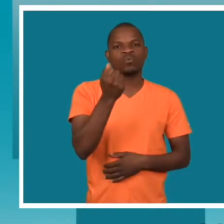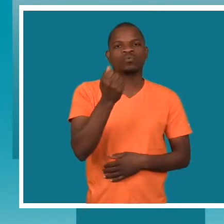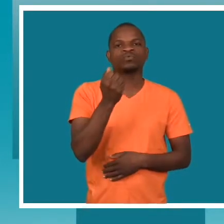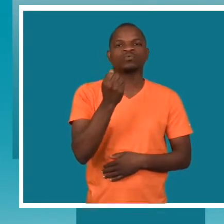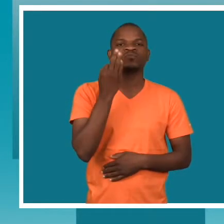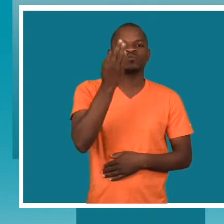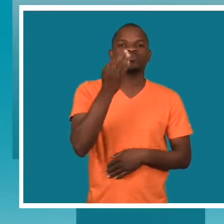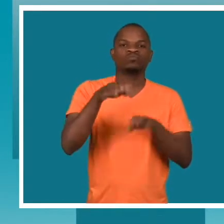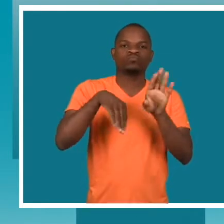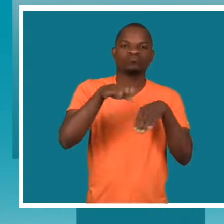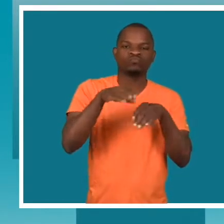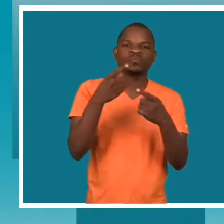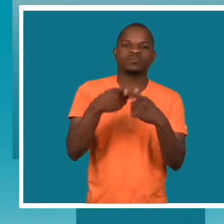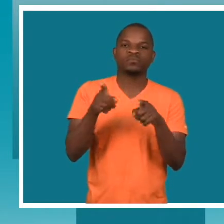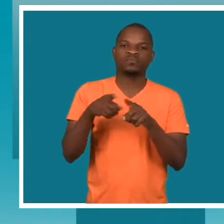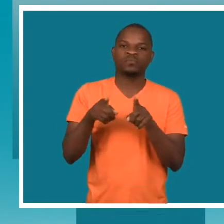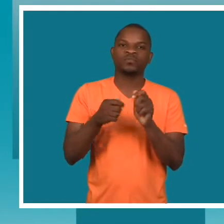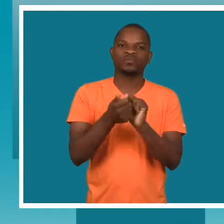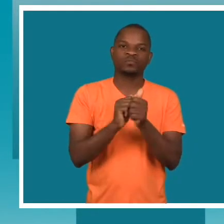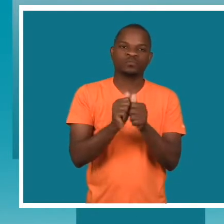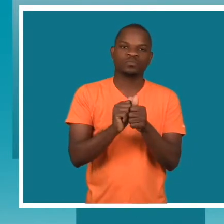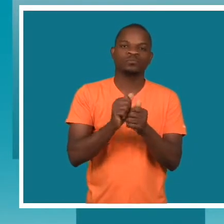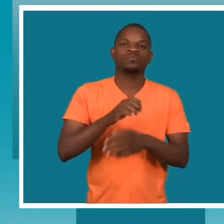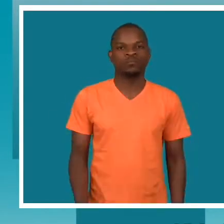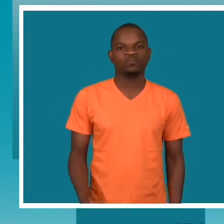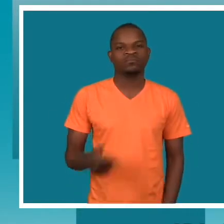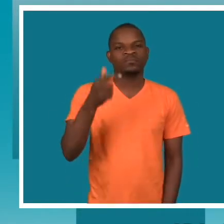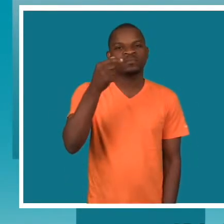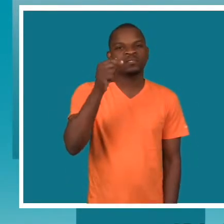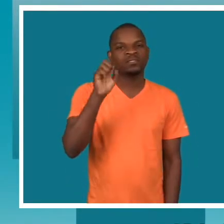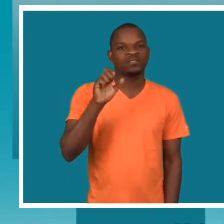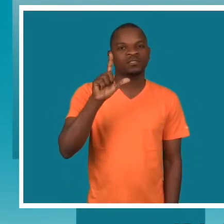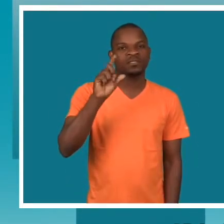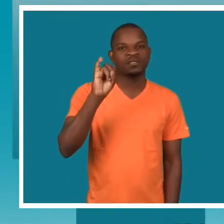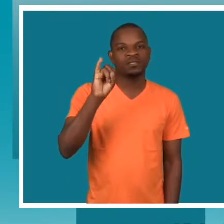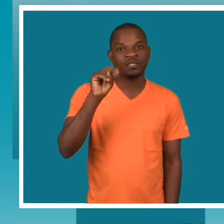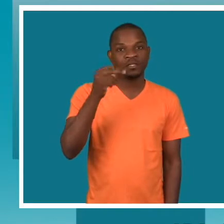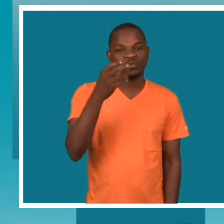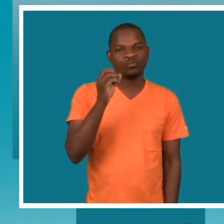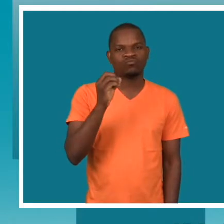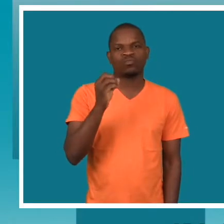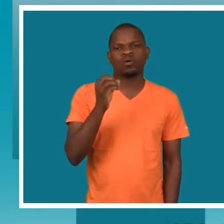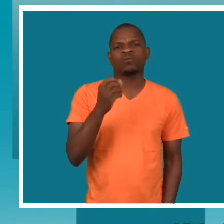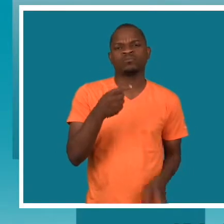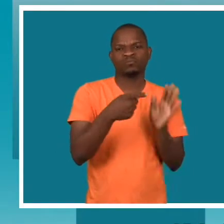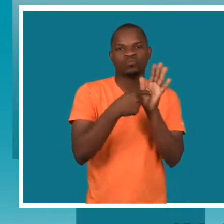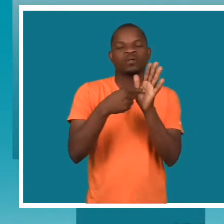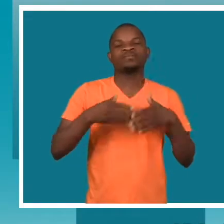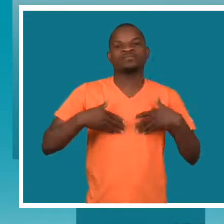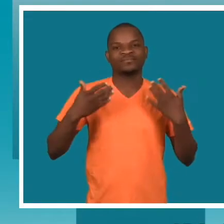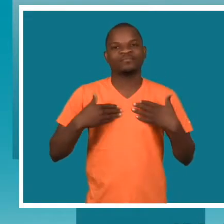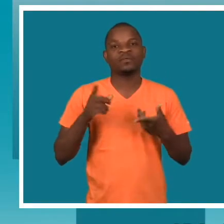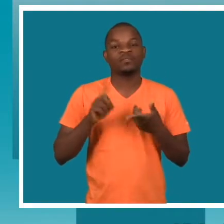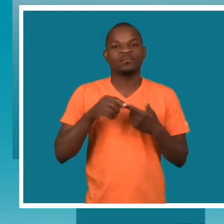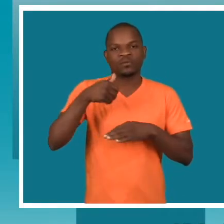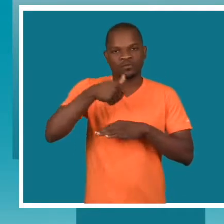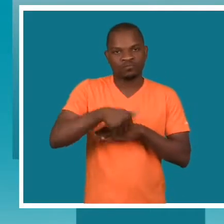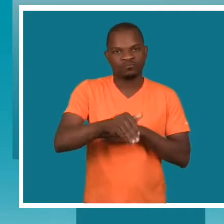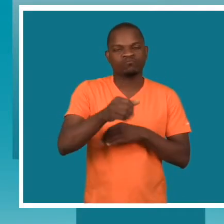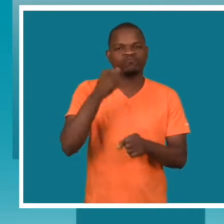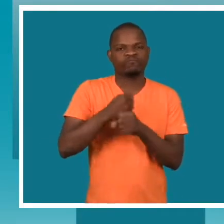outras crianças que possam vir a jogar no softball como outras modalidades. Visivelmente emocionado, Telinho, cumpromete-se a continuar